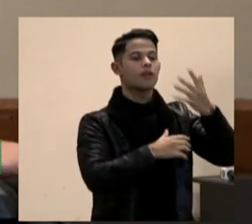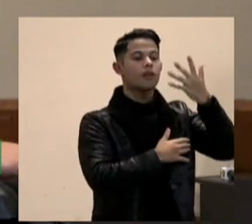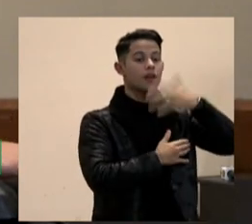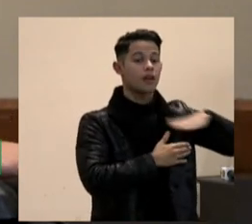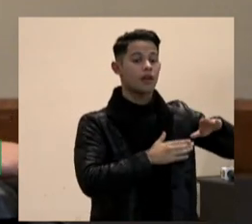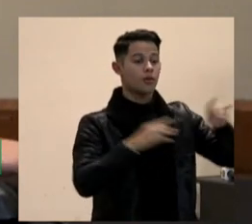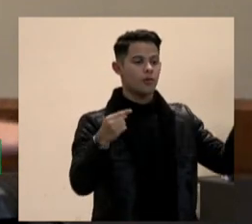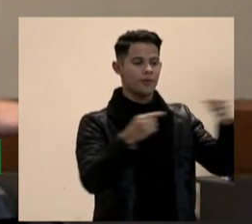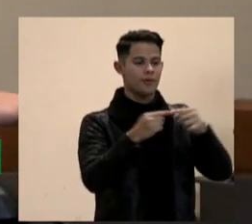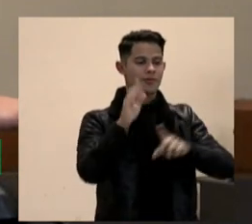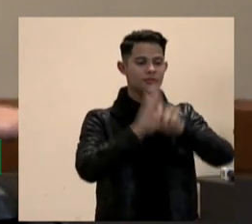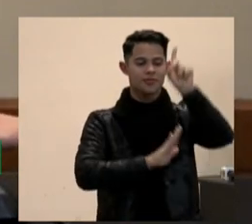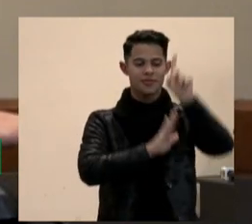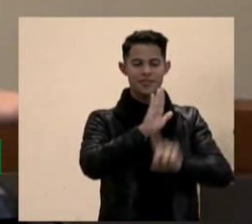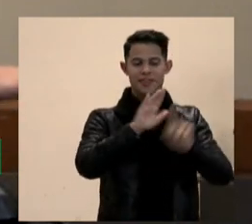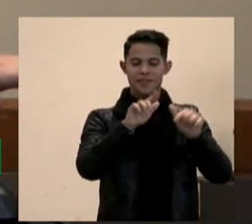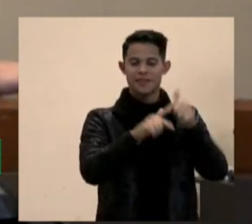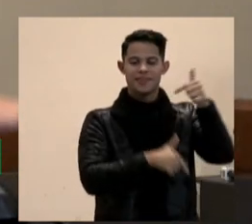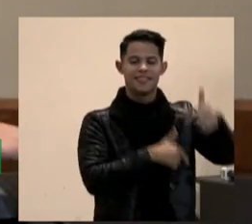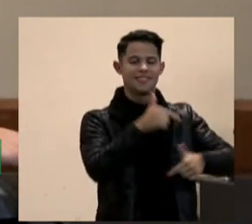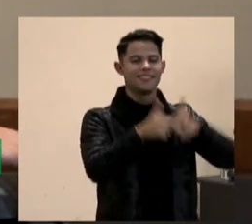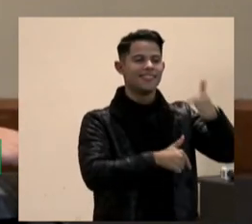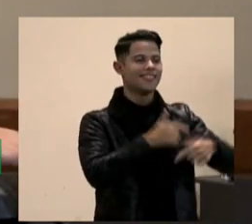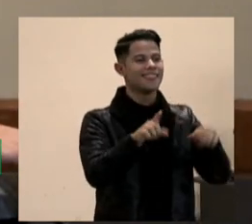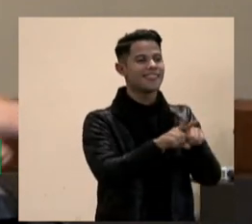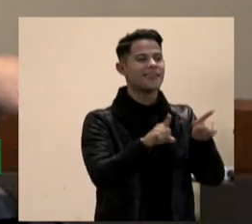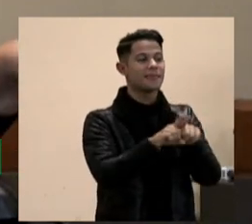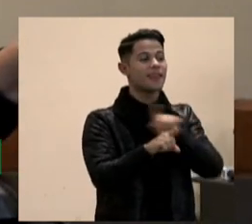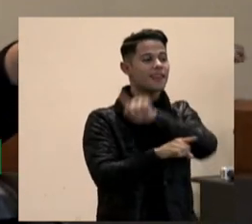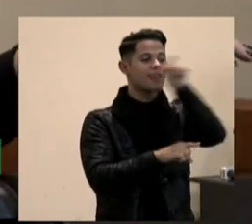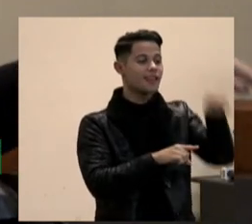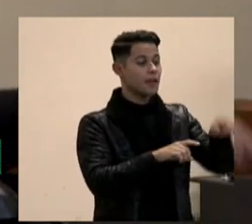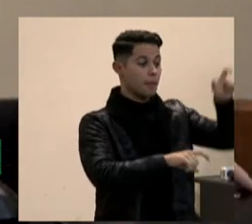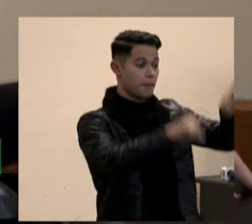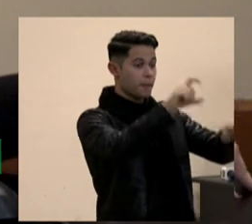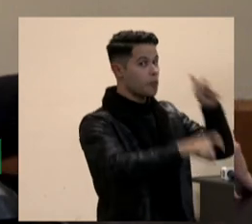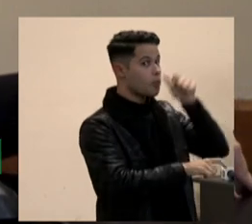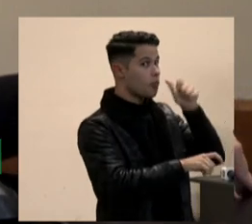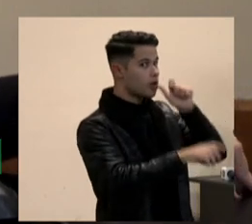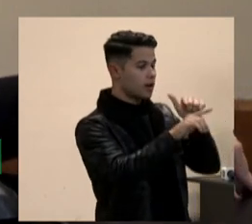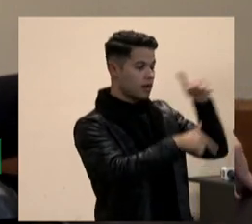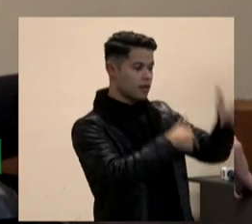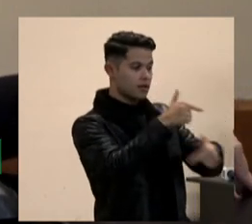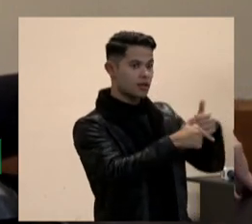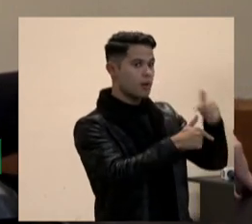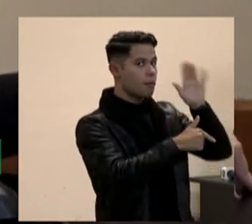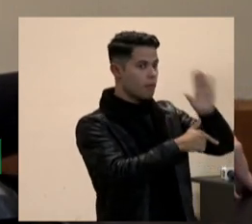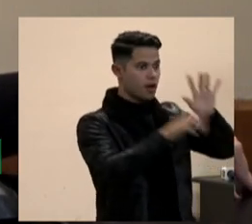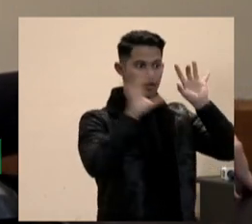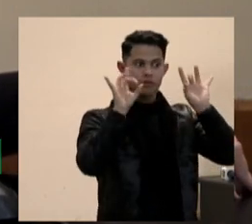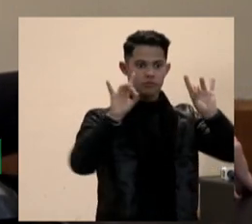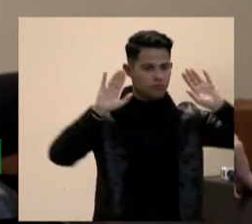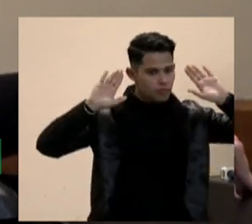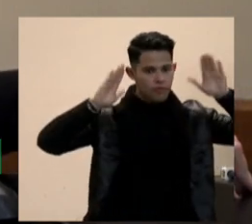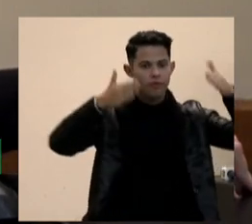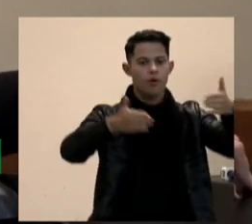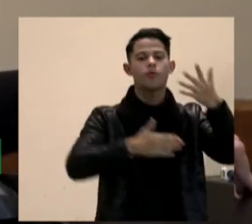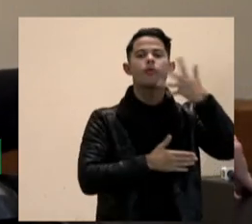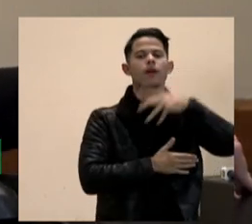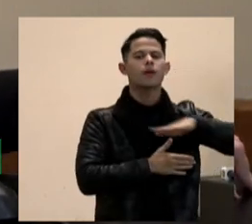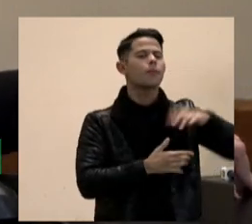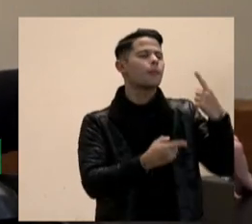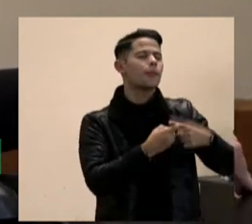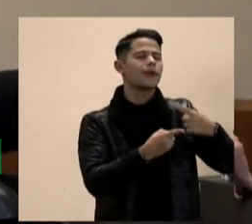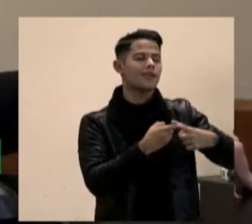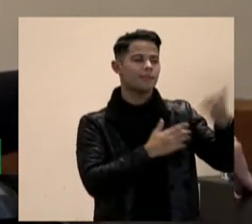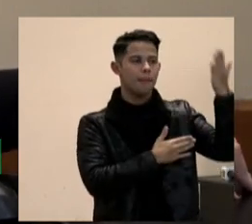da trabalhadora para um direito ainda da trabalhadora, mas especialmente da criança, isso é fruto de muita pressão e